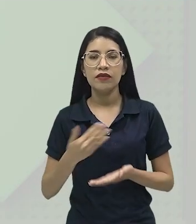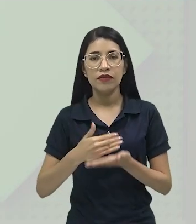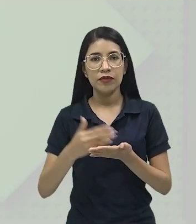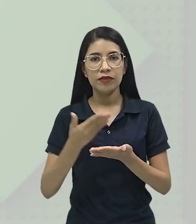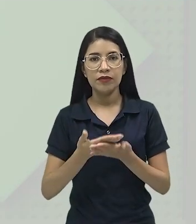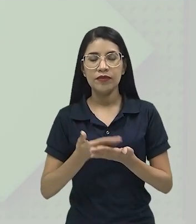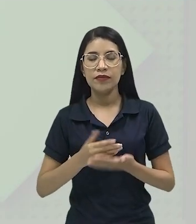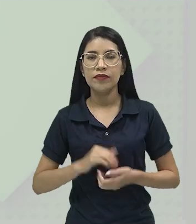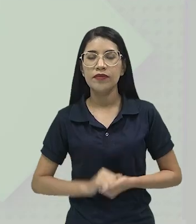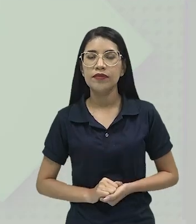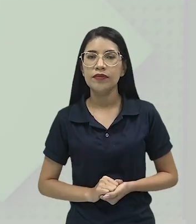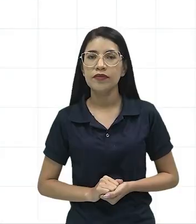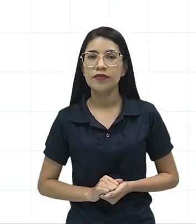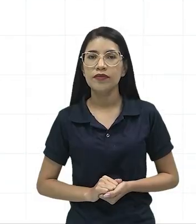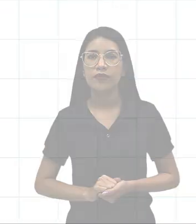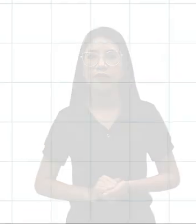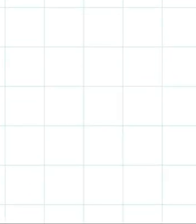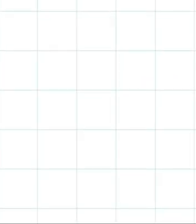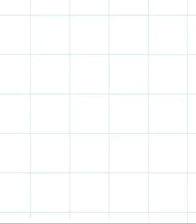à revisão.